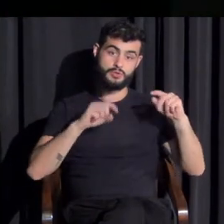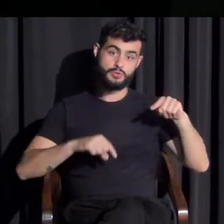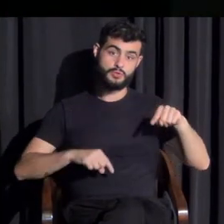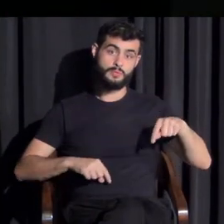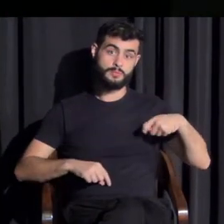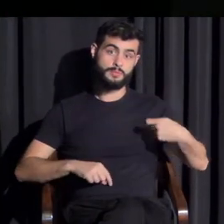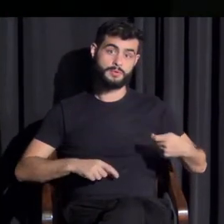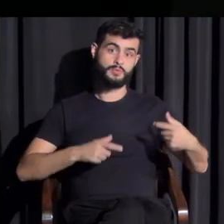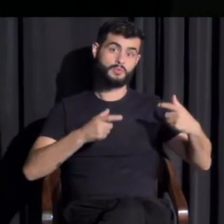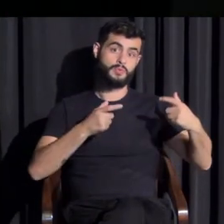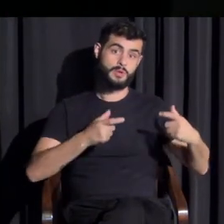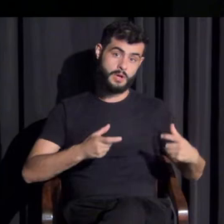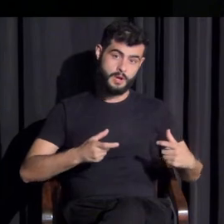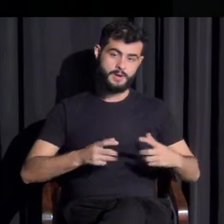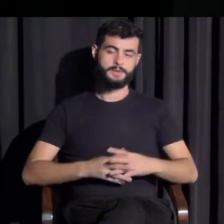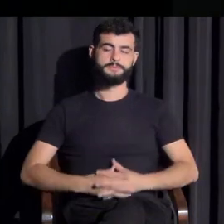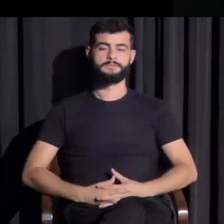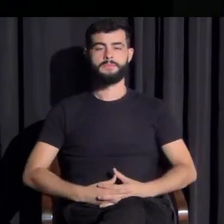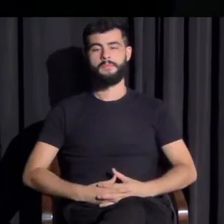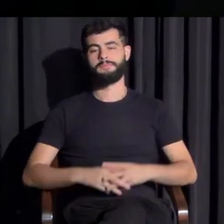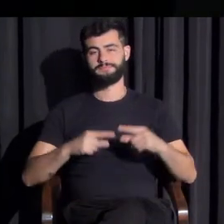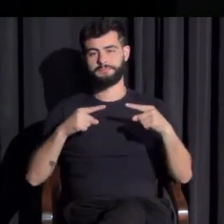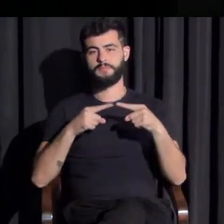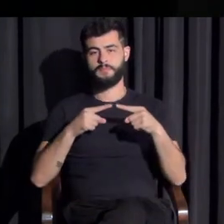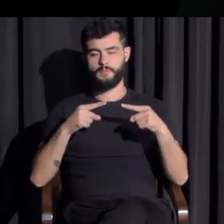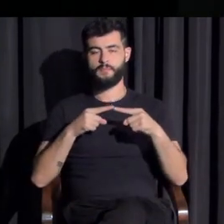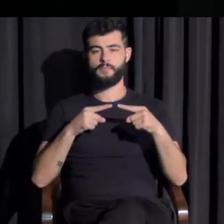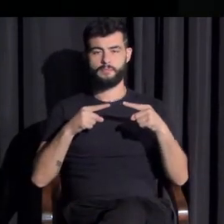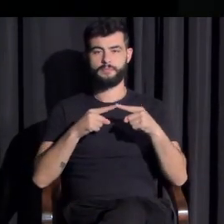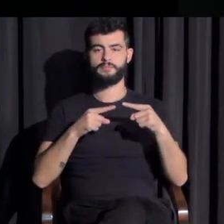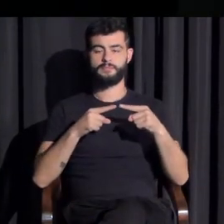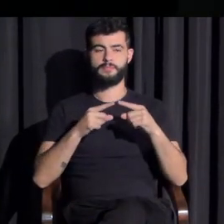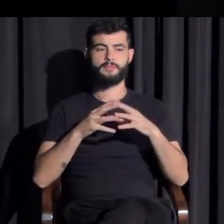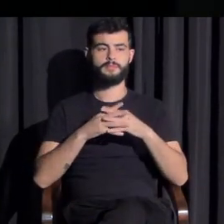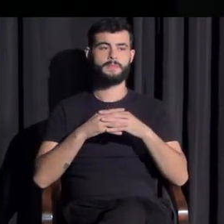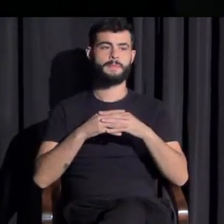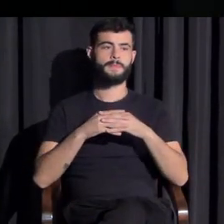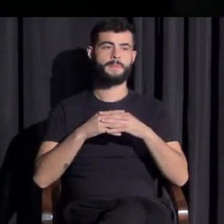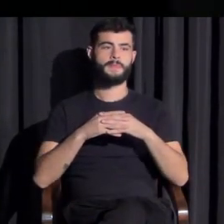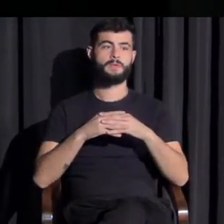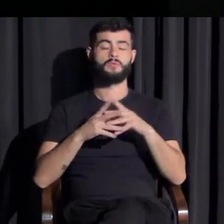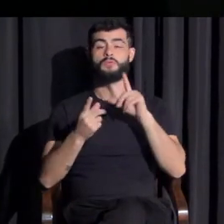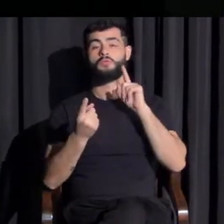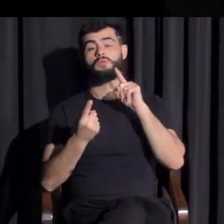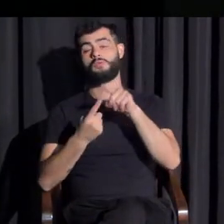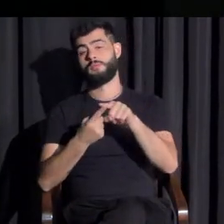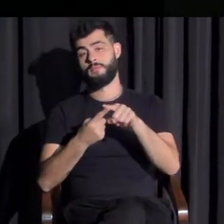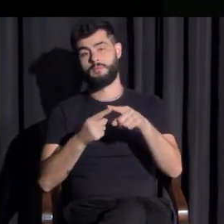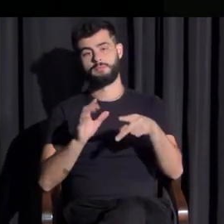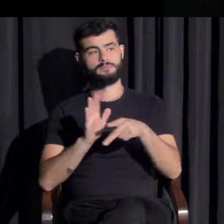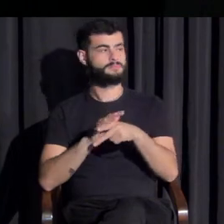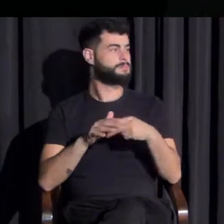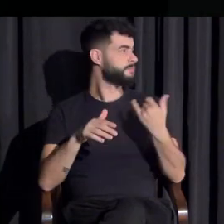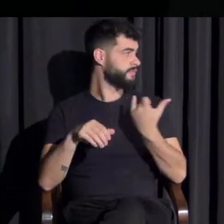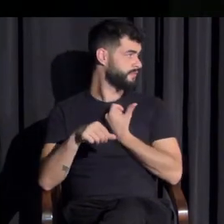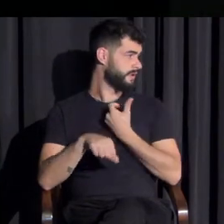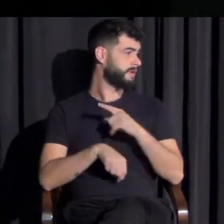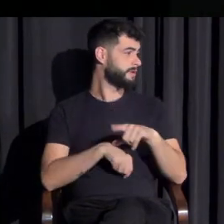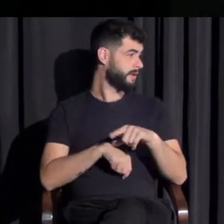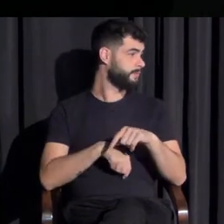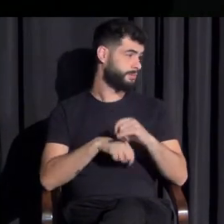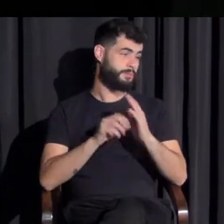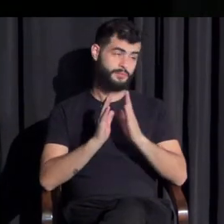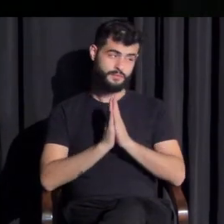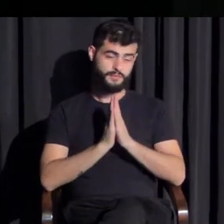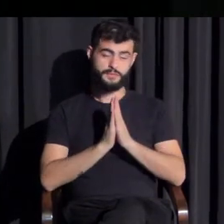em grande medida a nossa fala aqui, né? Os objetivos, vocês vão me falando do tempo, tá, gente? Eu